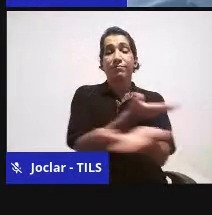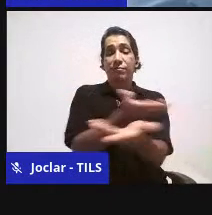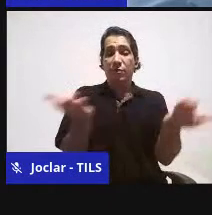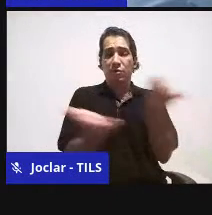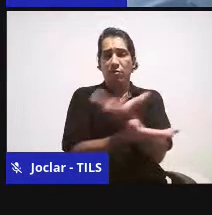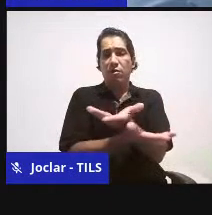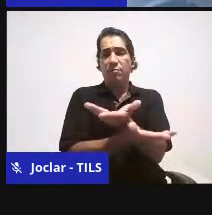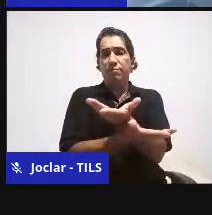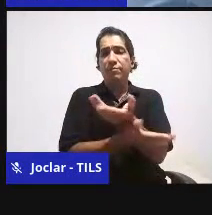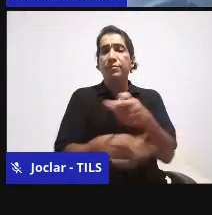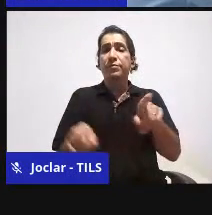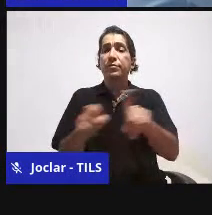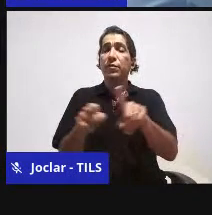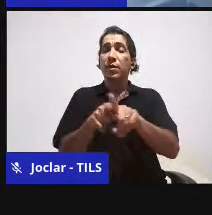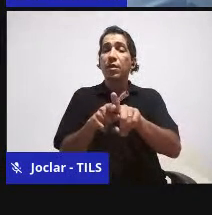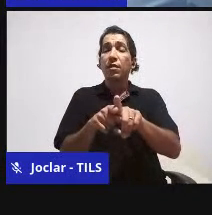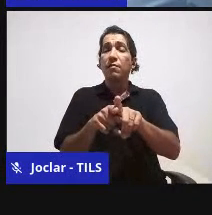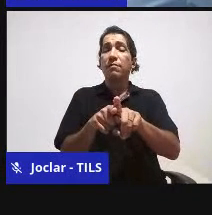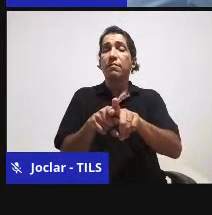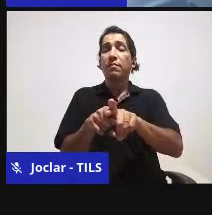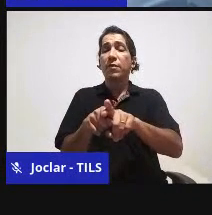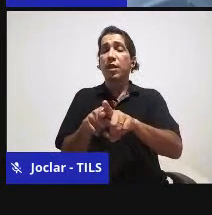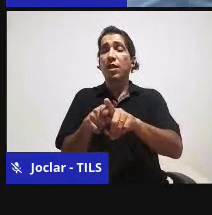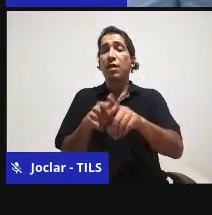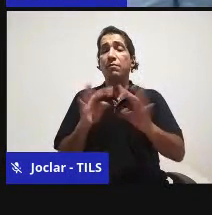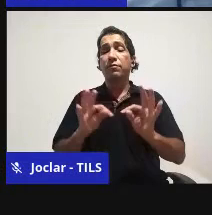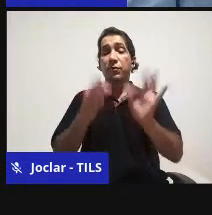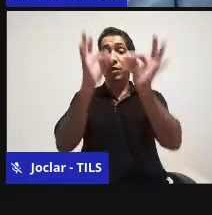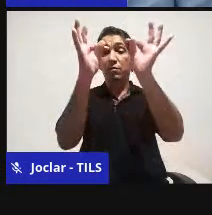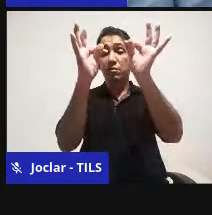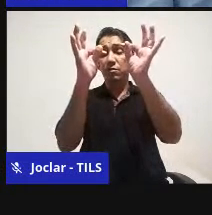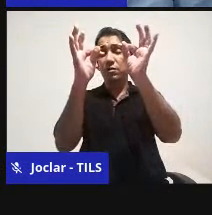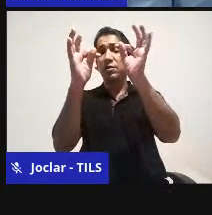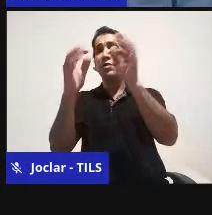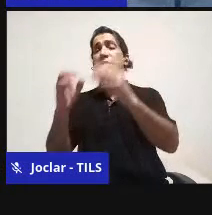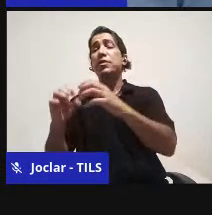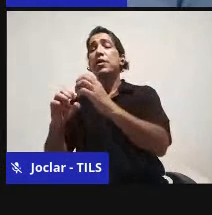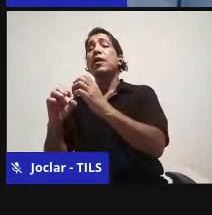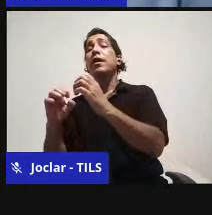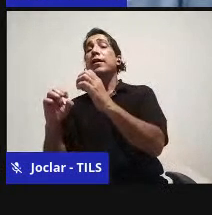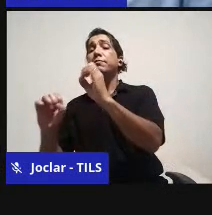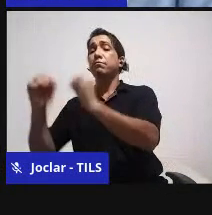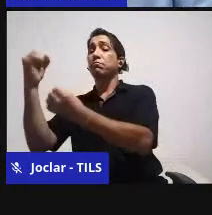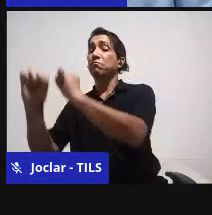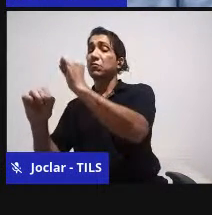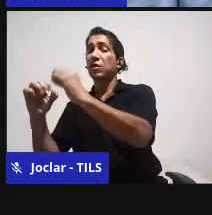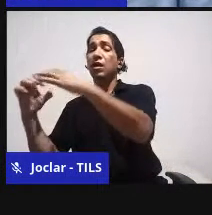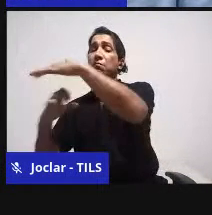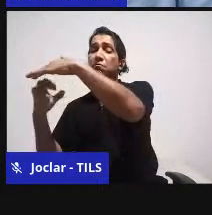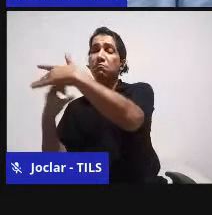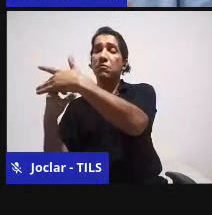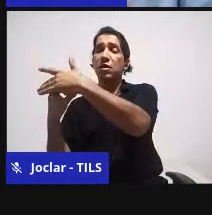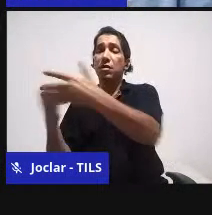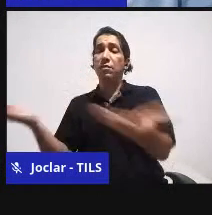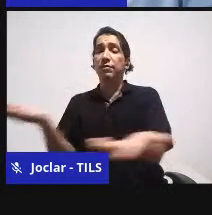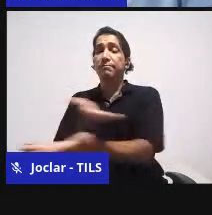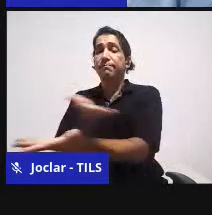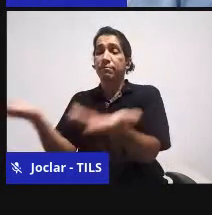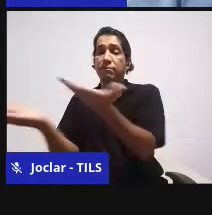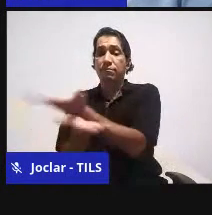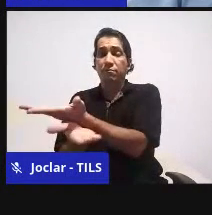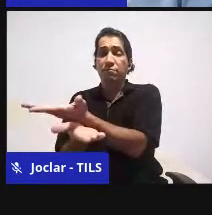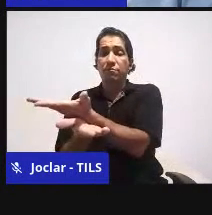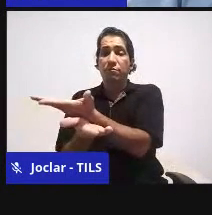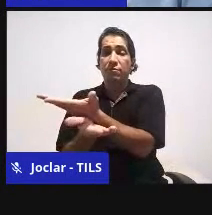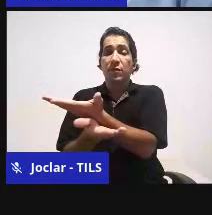e a troca também entre a tecnologia e a organização. Então, isso aí muda. A gente tem observado que não só